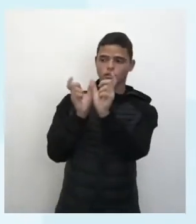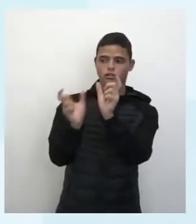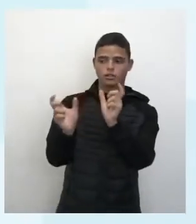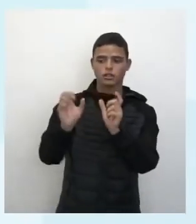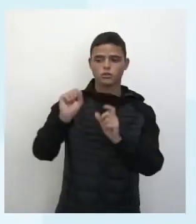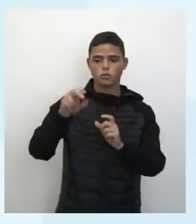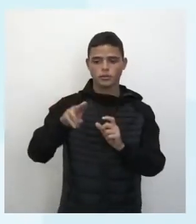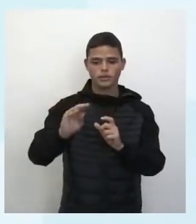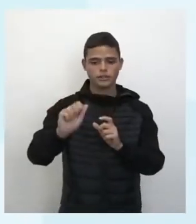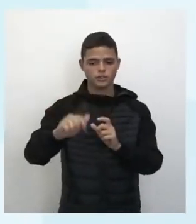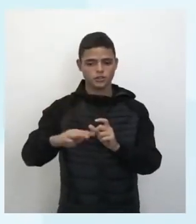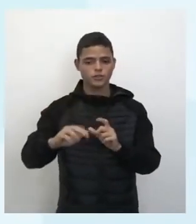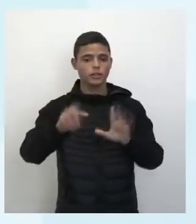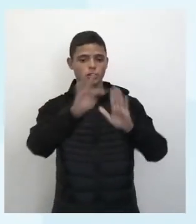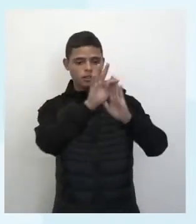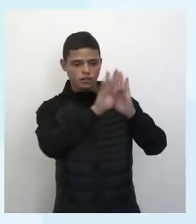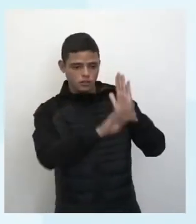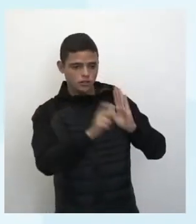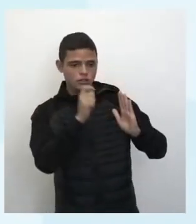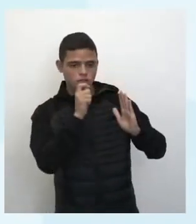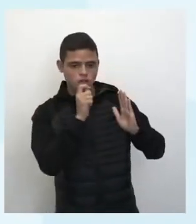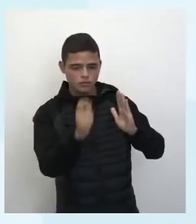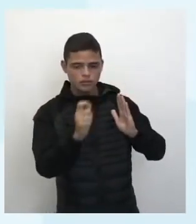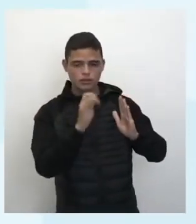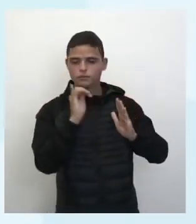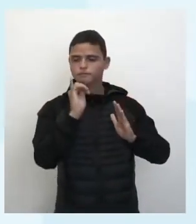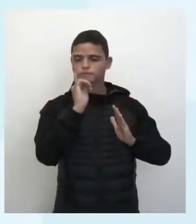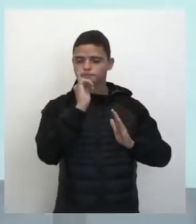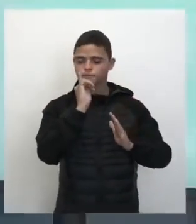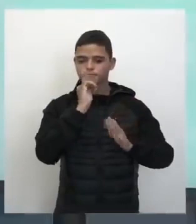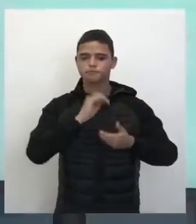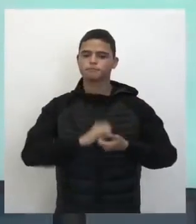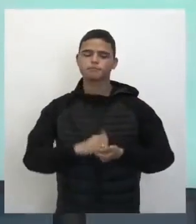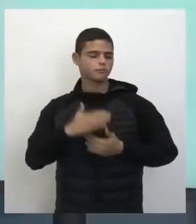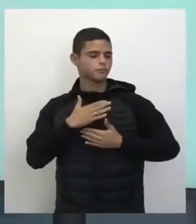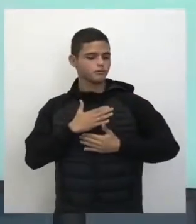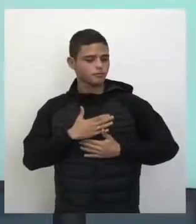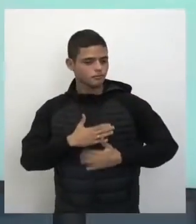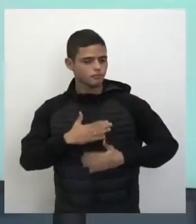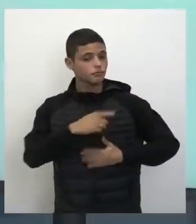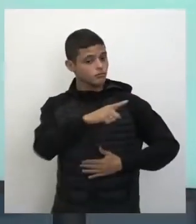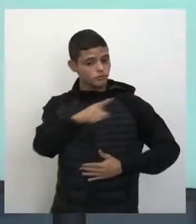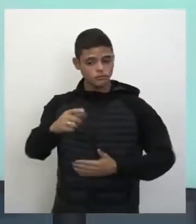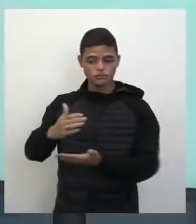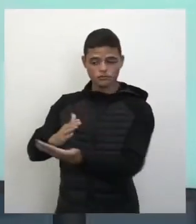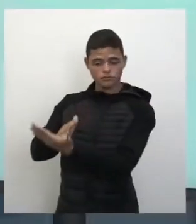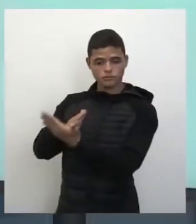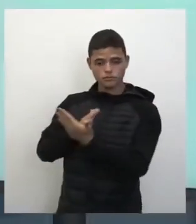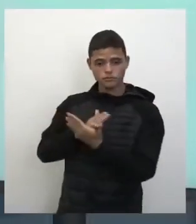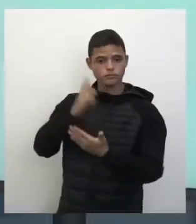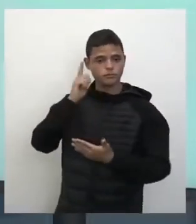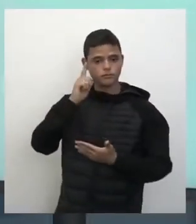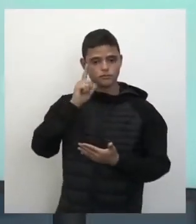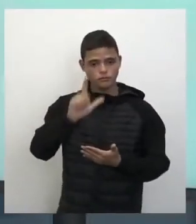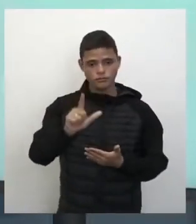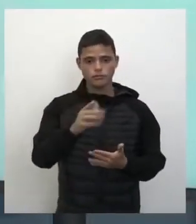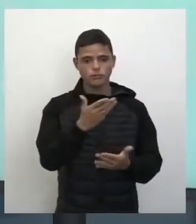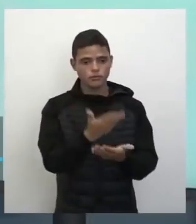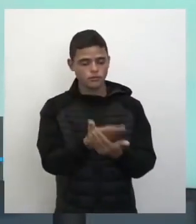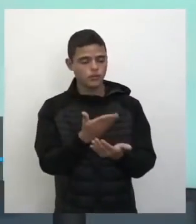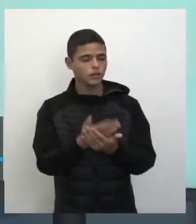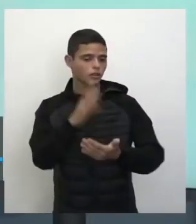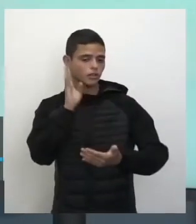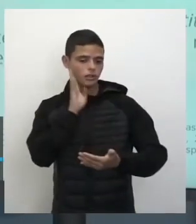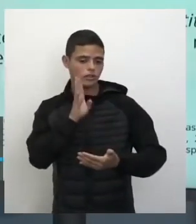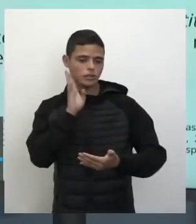substantiva, texto, reportagem como exemplo. Tranquila, com o apoio de vocês eu sei que a gente vai conseguir fazer uma aula bem